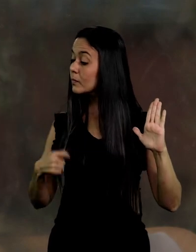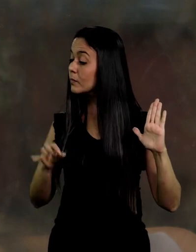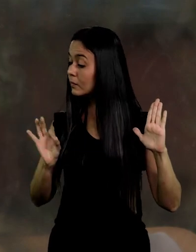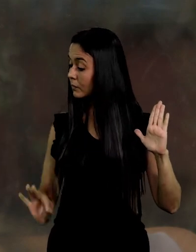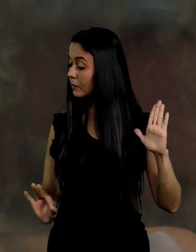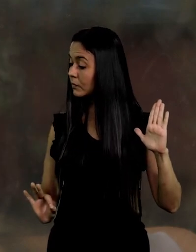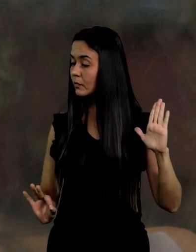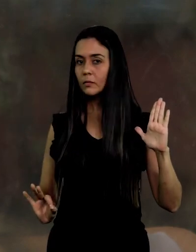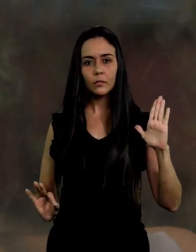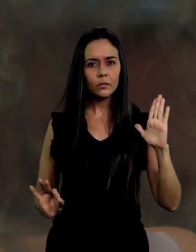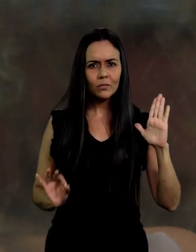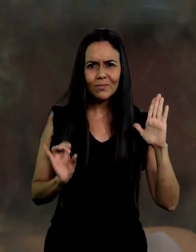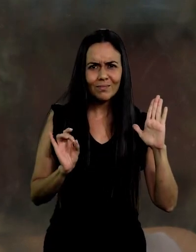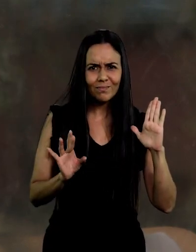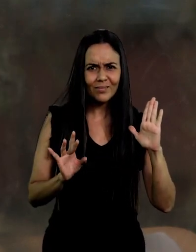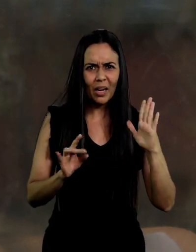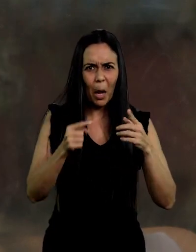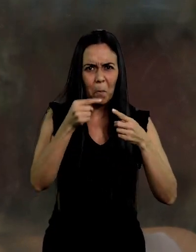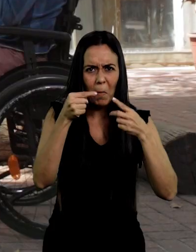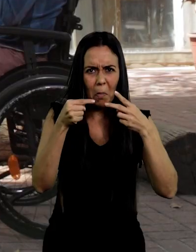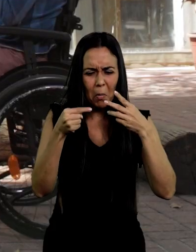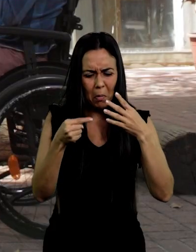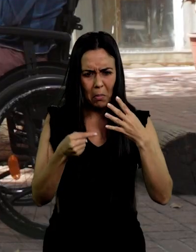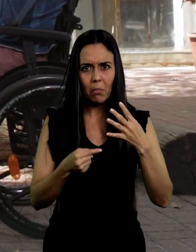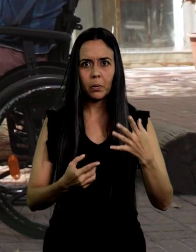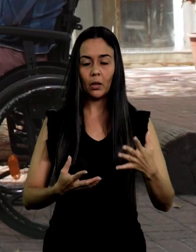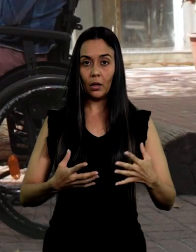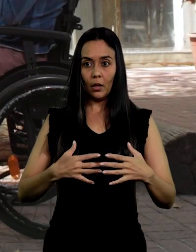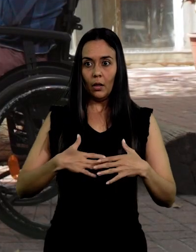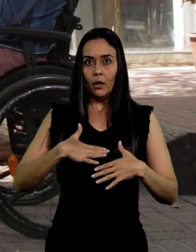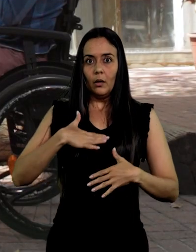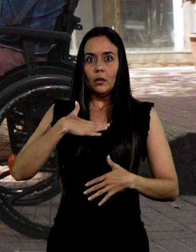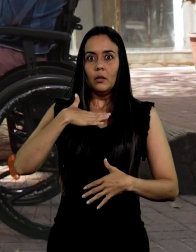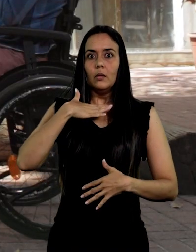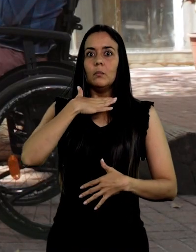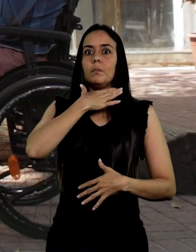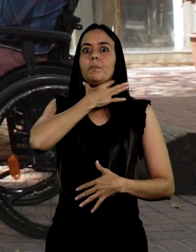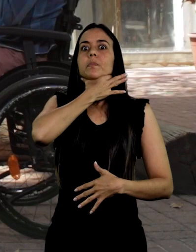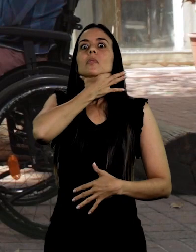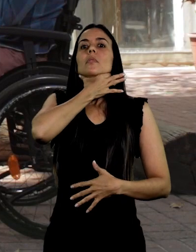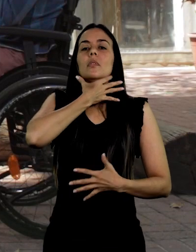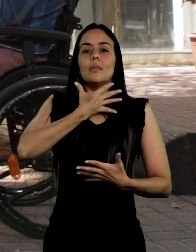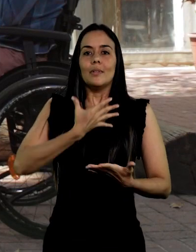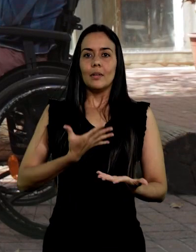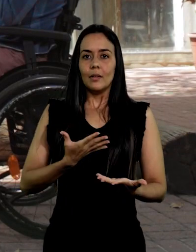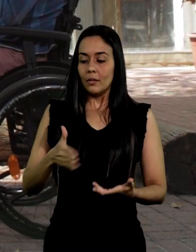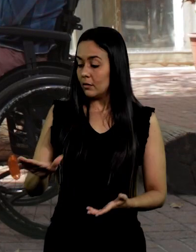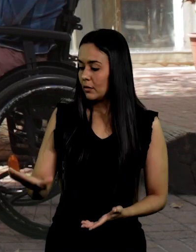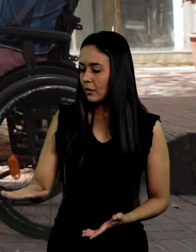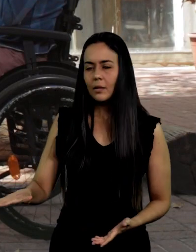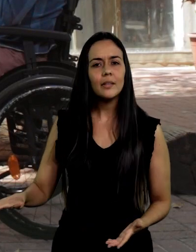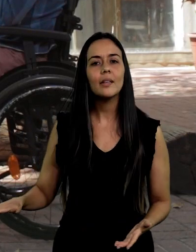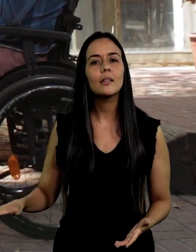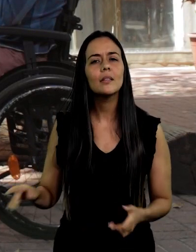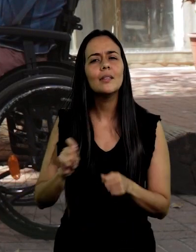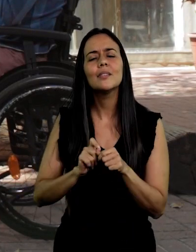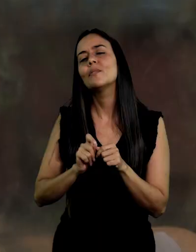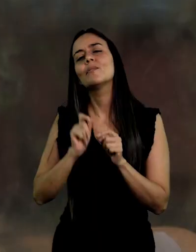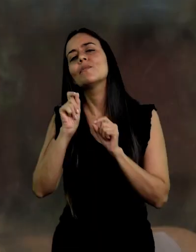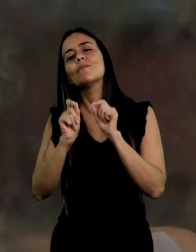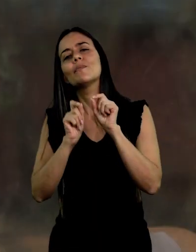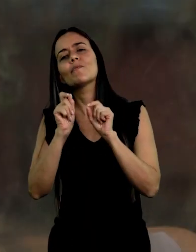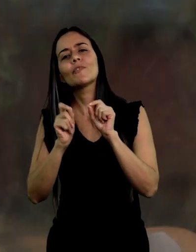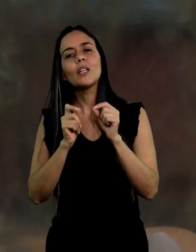com o espaço, você tem que obedecer a regras e tal. E aí, assim, a criança, para se desvencilhar de toda essa tralha,